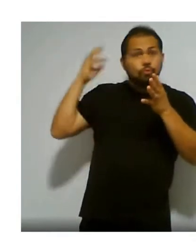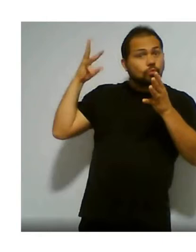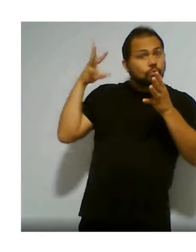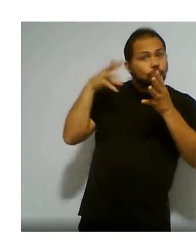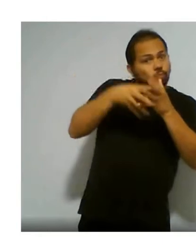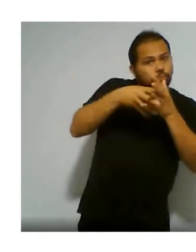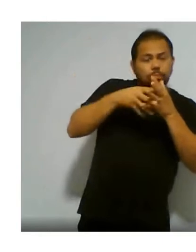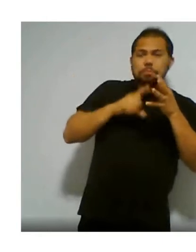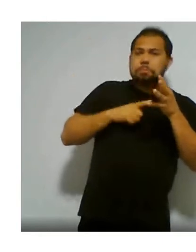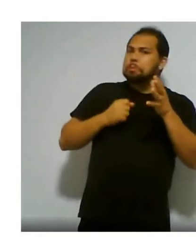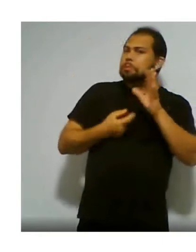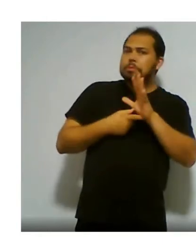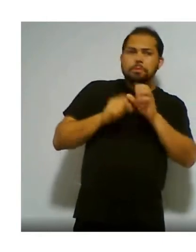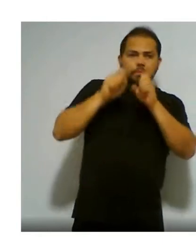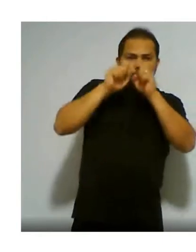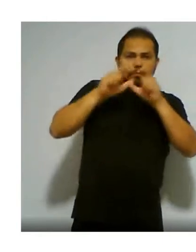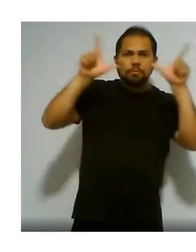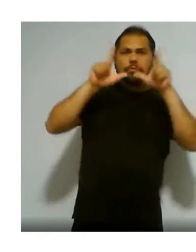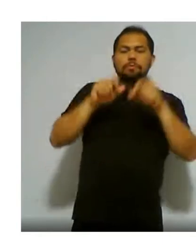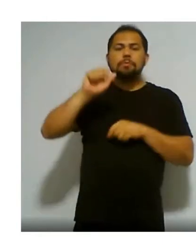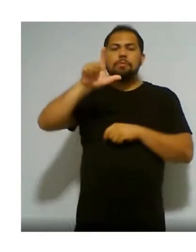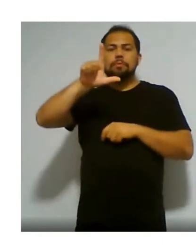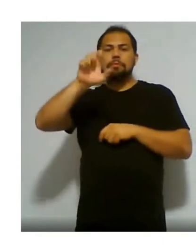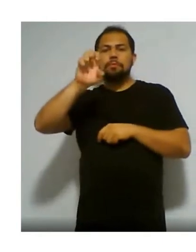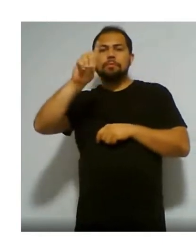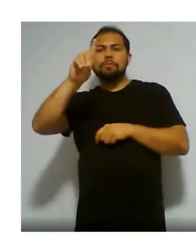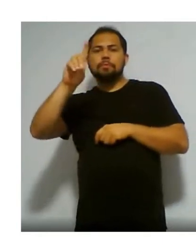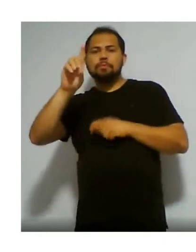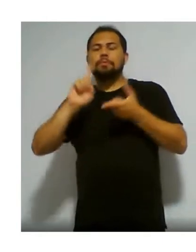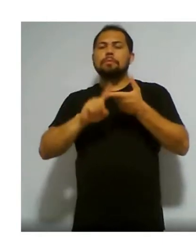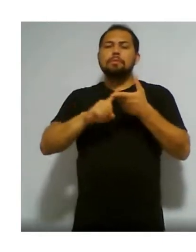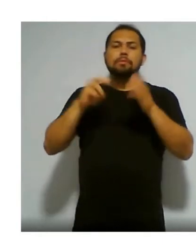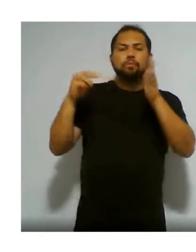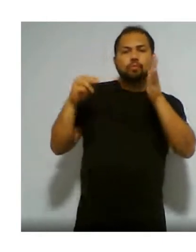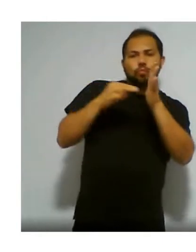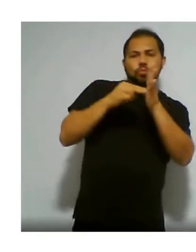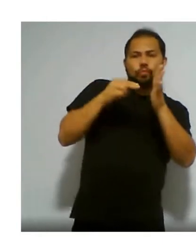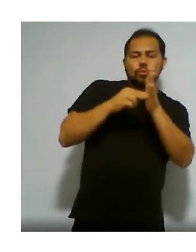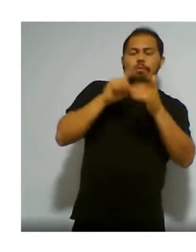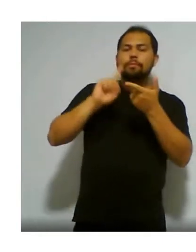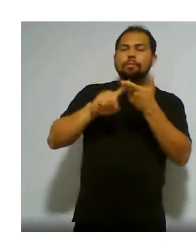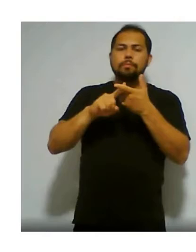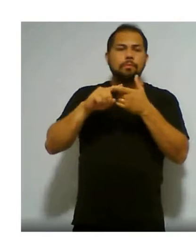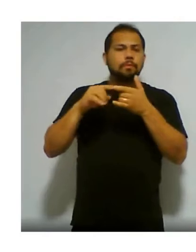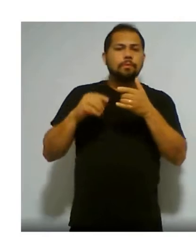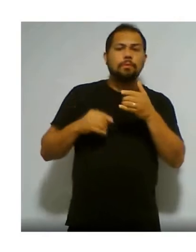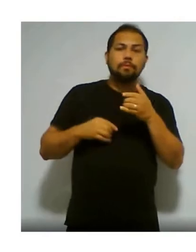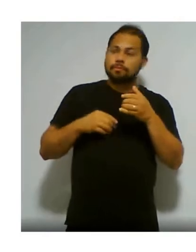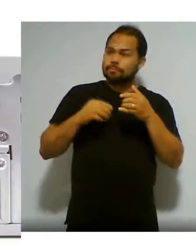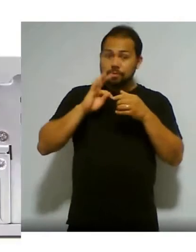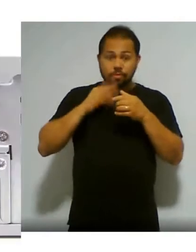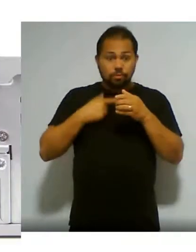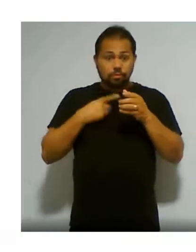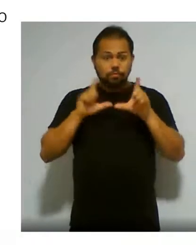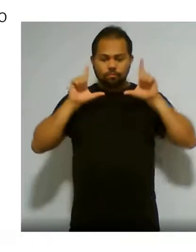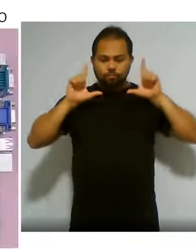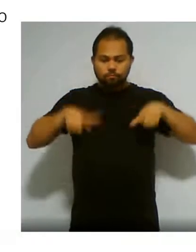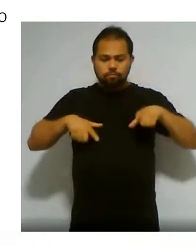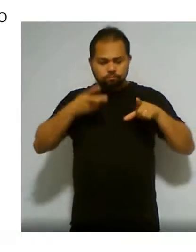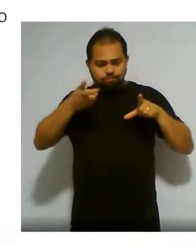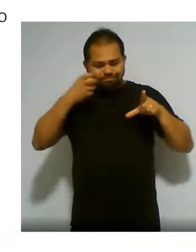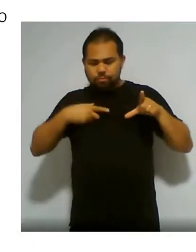LED, USB. Por aqui por dentro tem, cada elemento desse tem um seu conjunto de fios para a gente encaixar na placa-mãe. E vai ter um